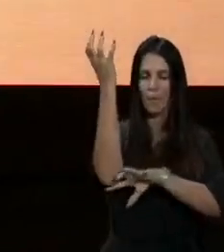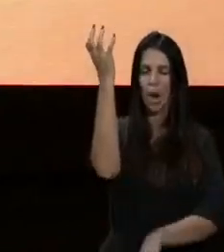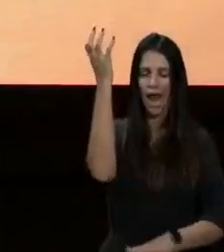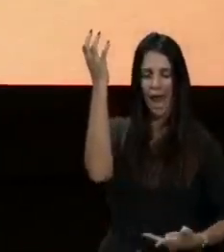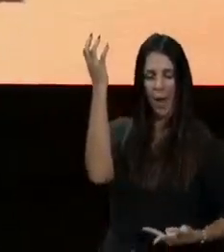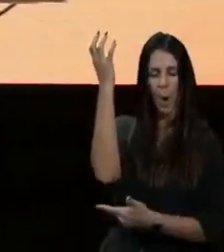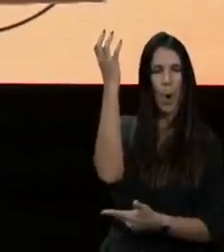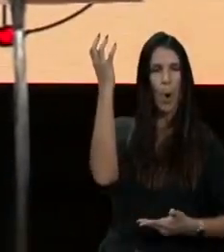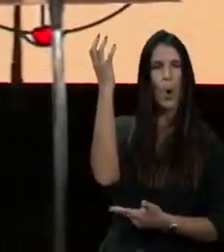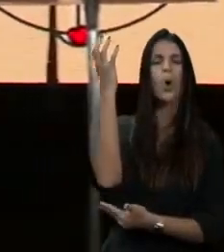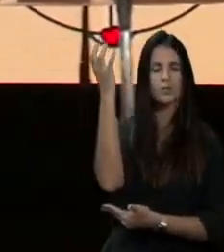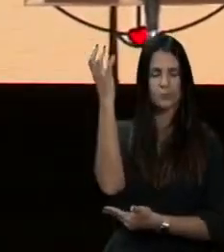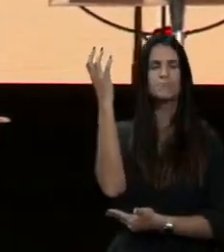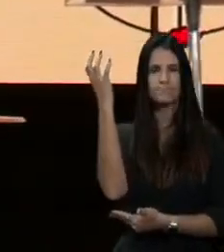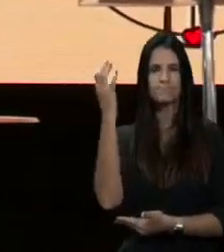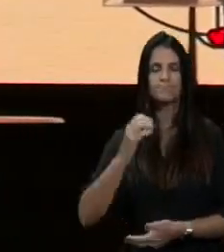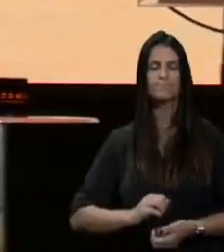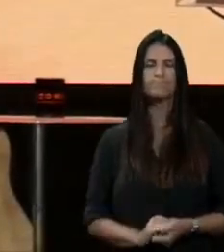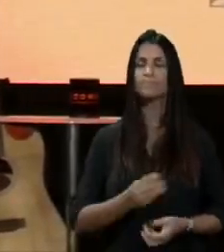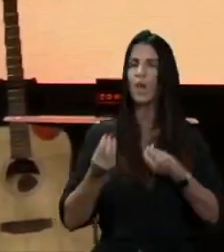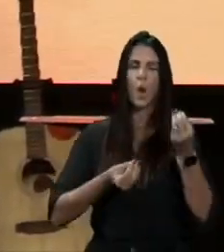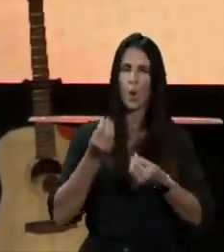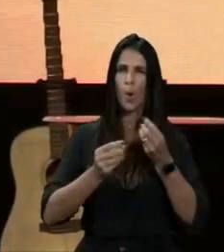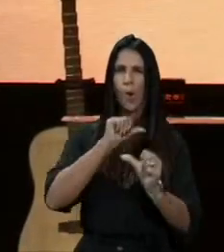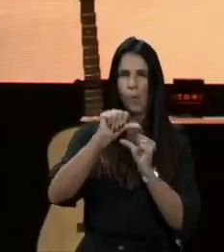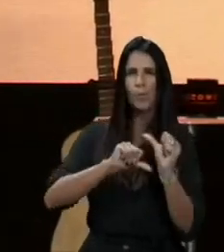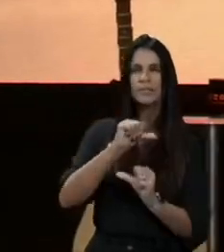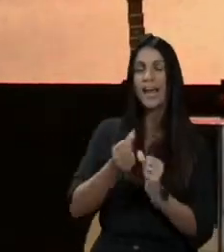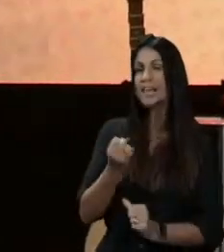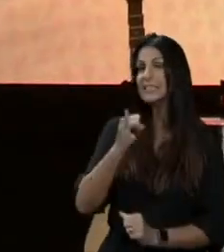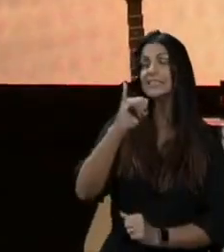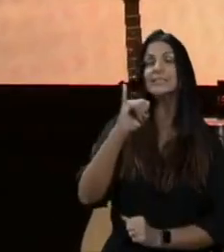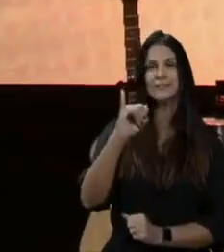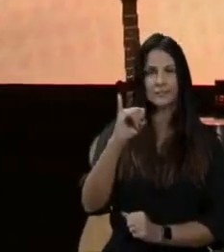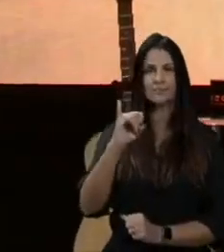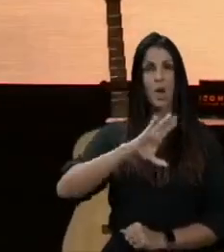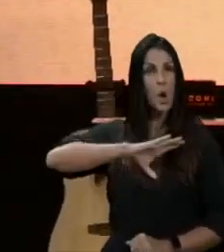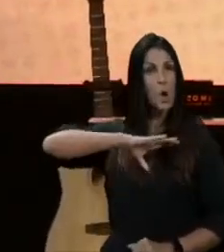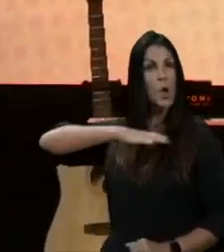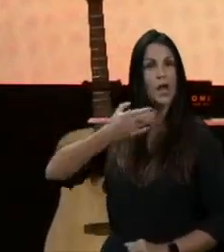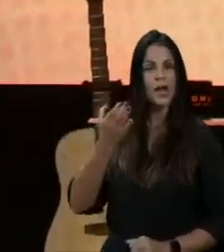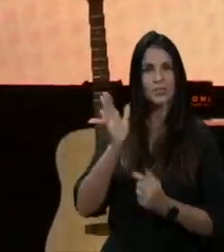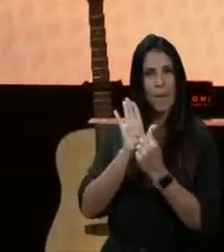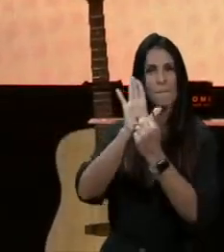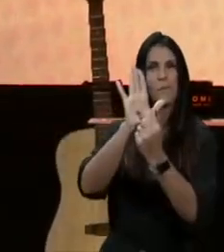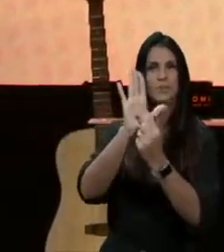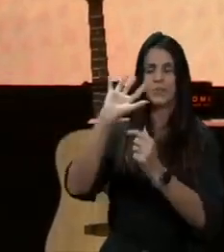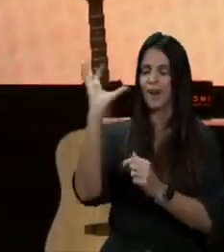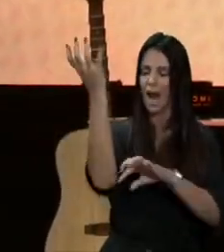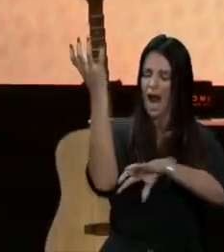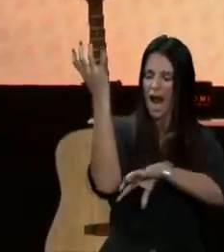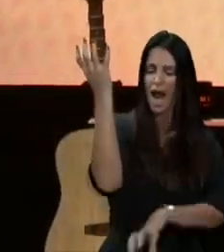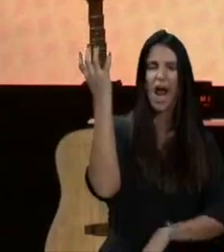aqui a coisa pega Dá para mudar se a gente tiver coragem de apontar a raiz da maioria dos problemas da nossa cidade